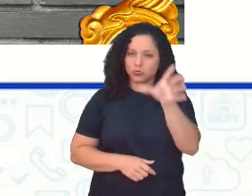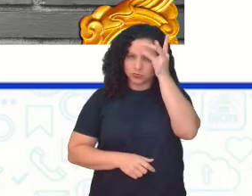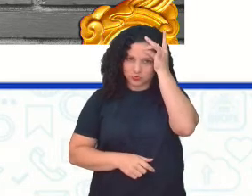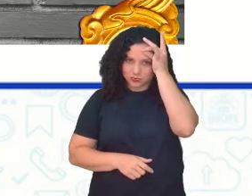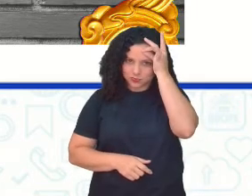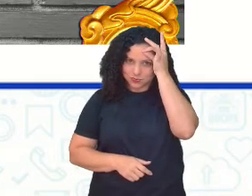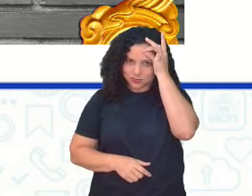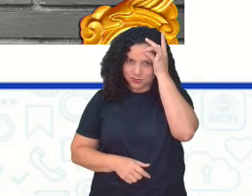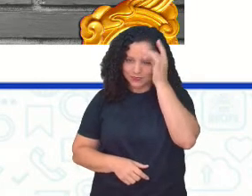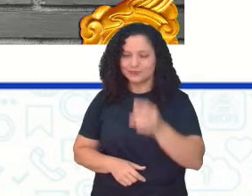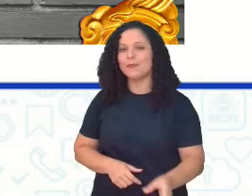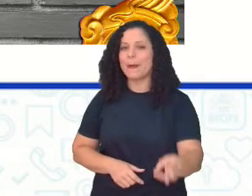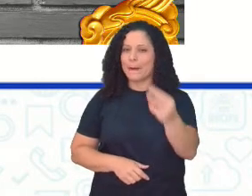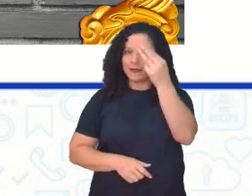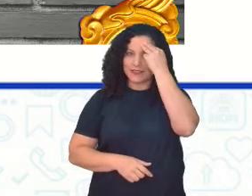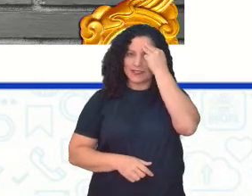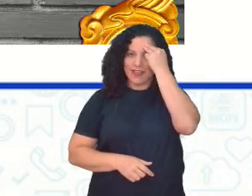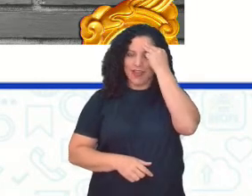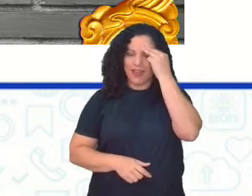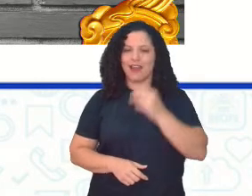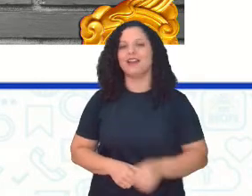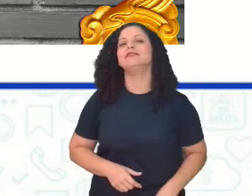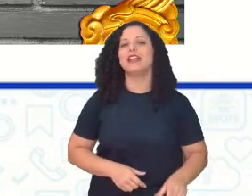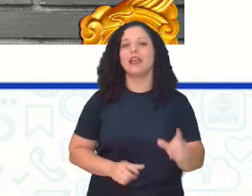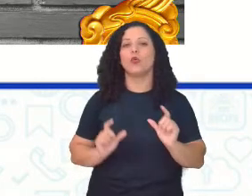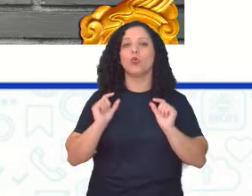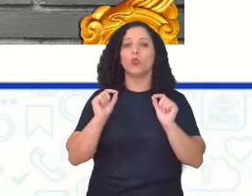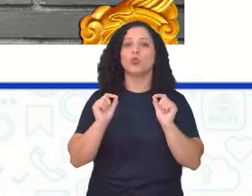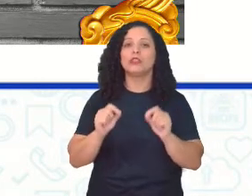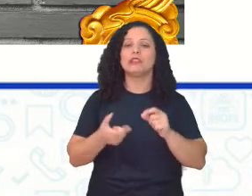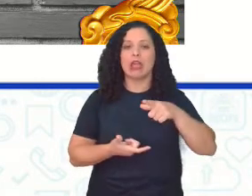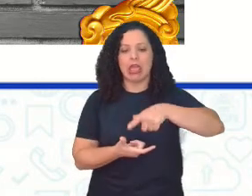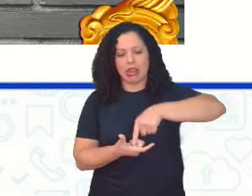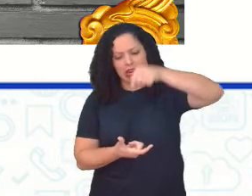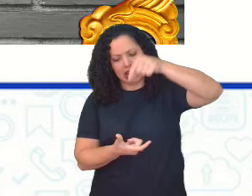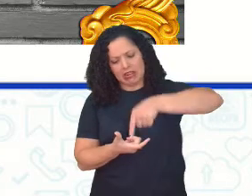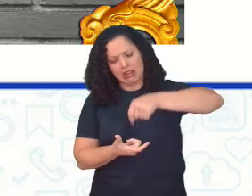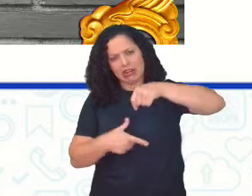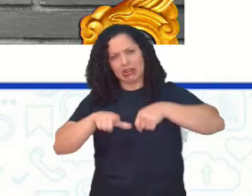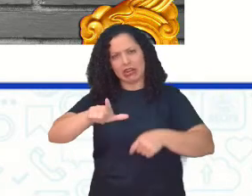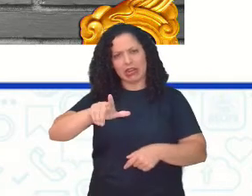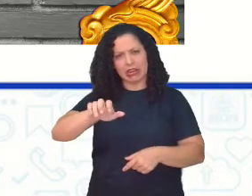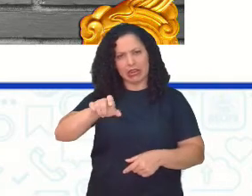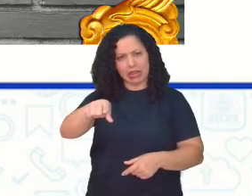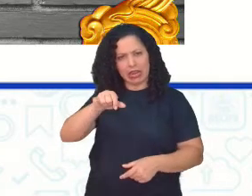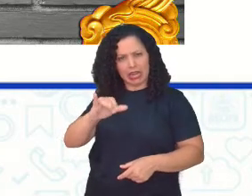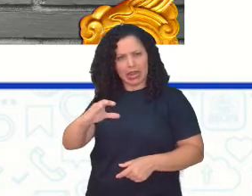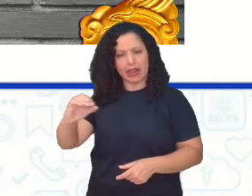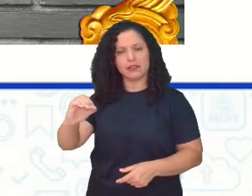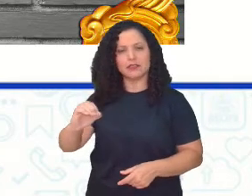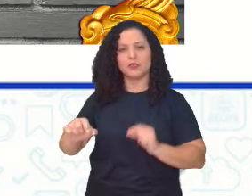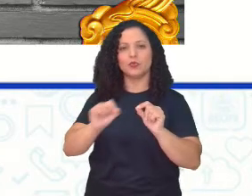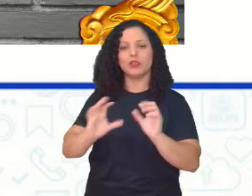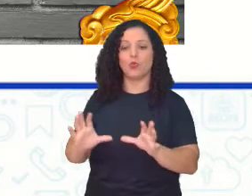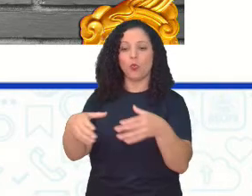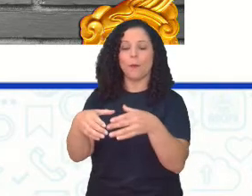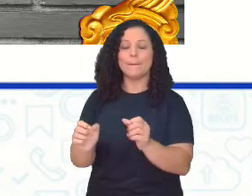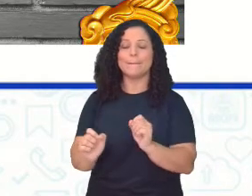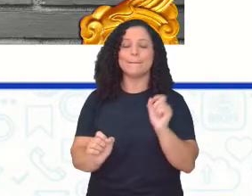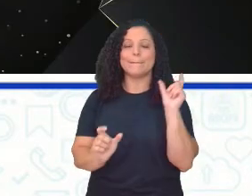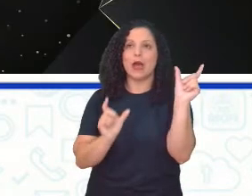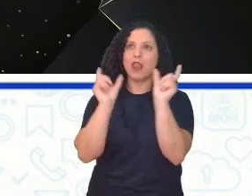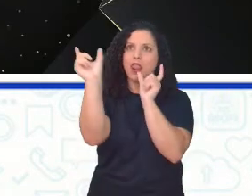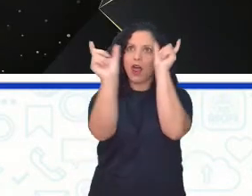né? Memoriza aí, léxico, quando você ouvir essa palavra, é um conjunto de palavras de um idioma, de